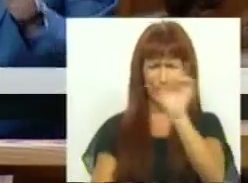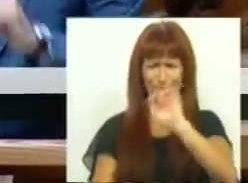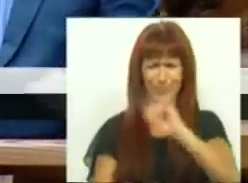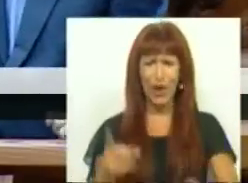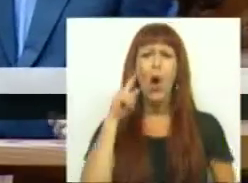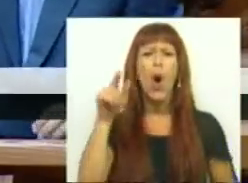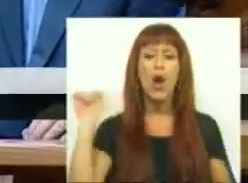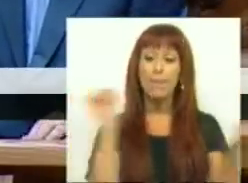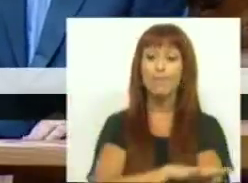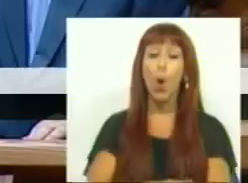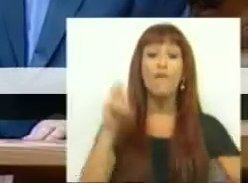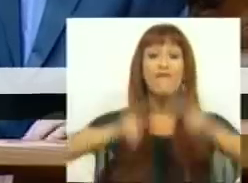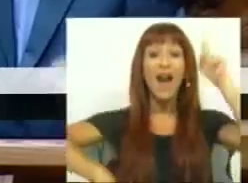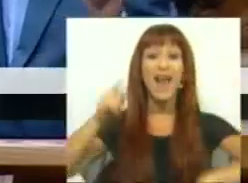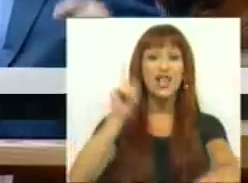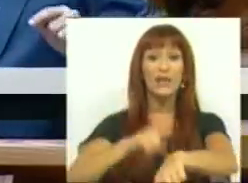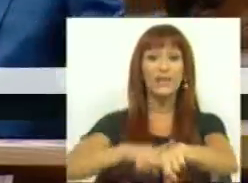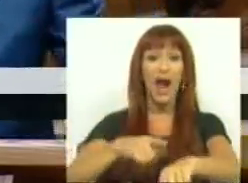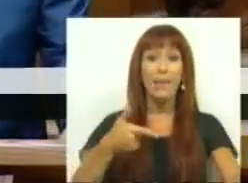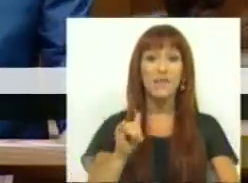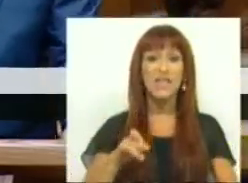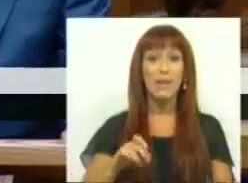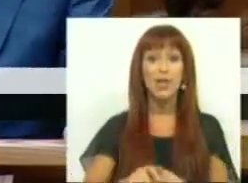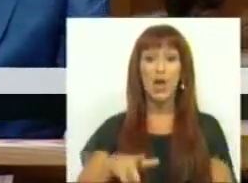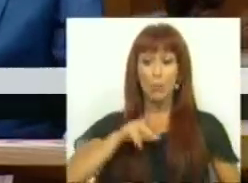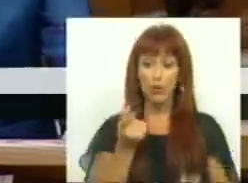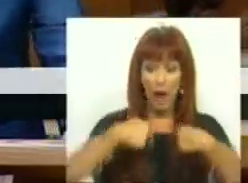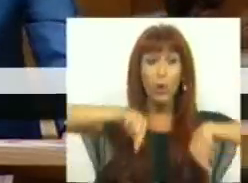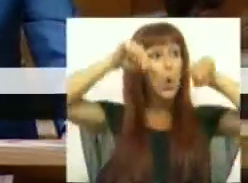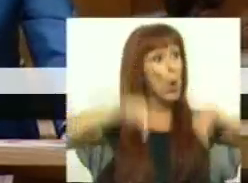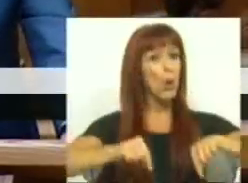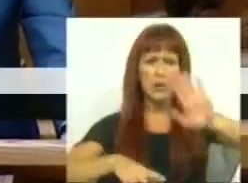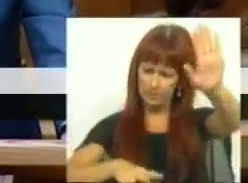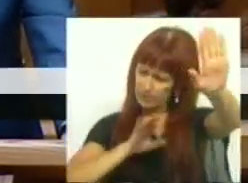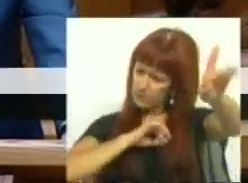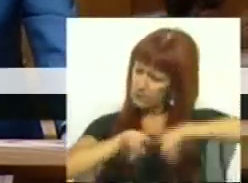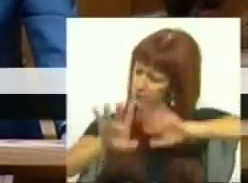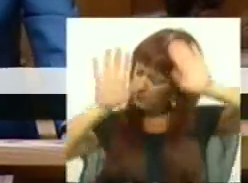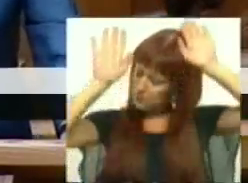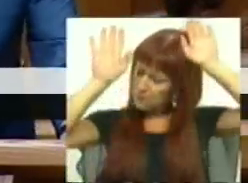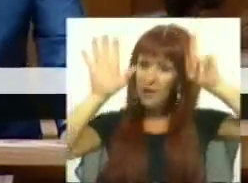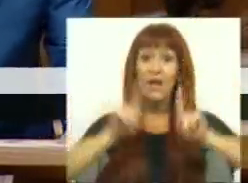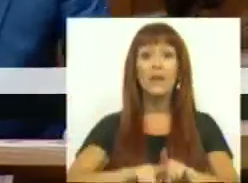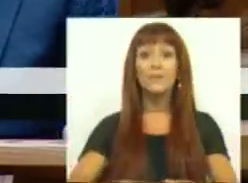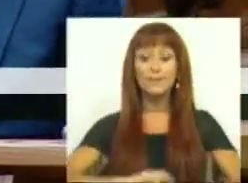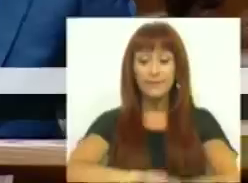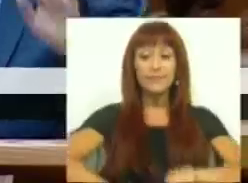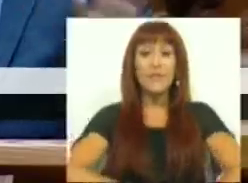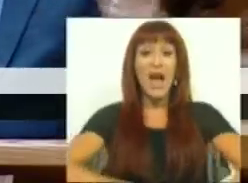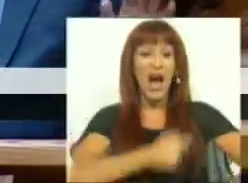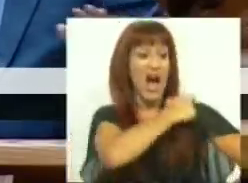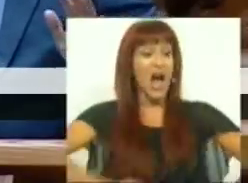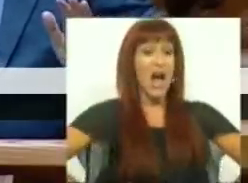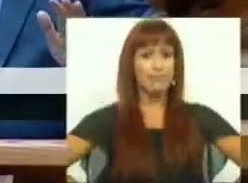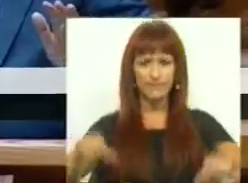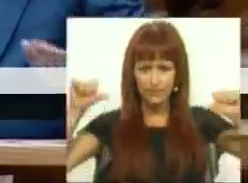Olhem o Financial Times. Portugal reúne hoje, senhores deputados, apertem os cintos de segurança que